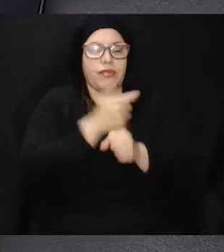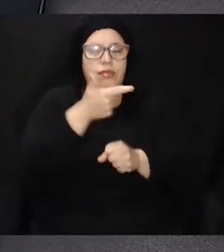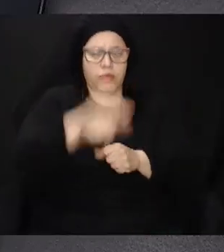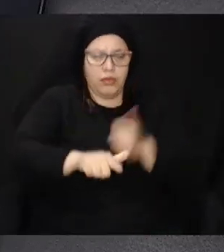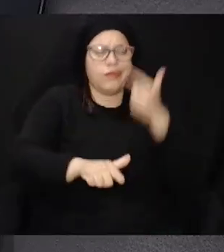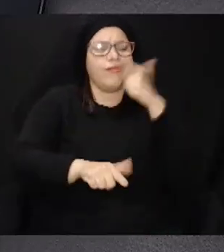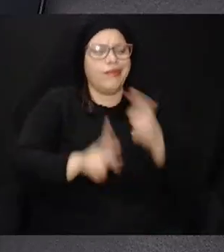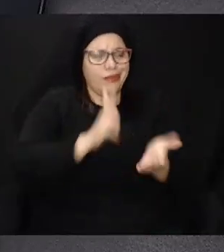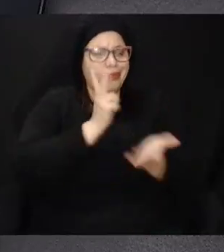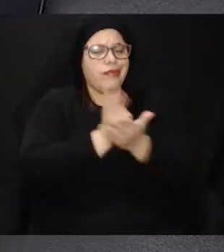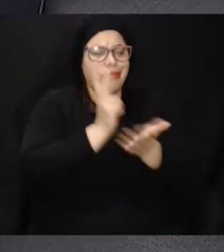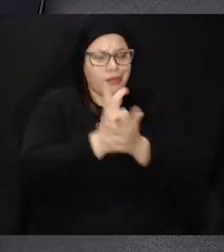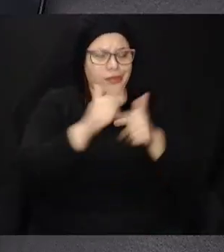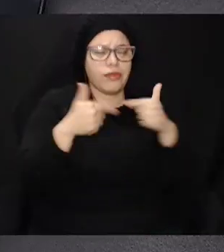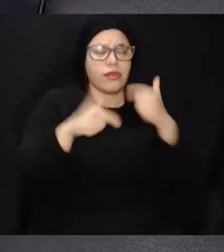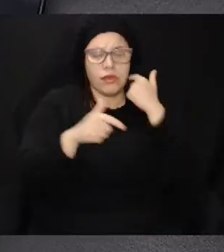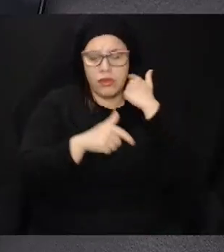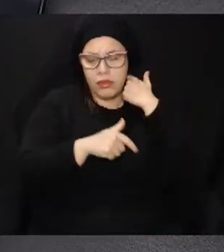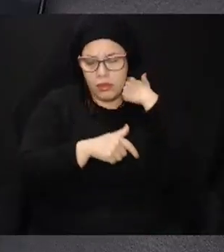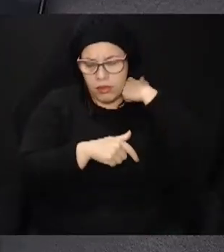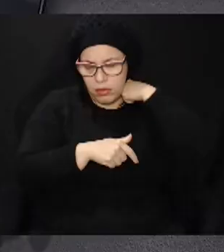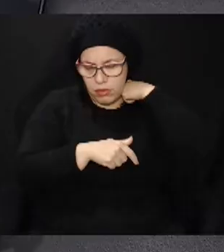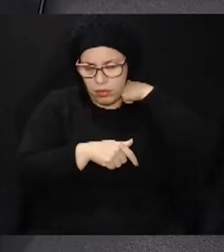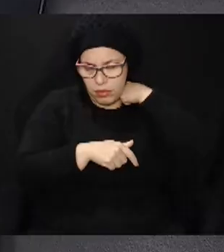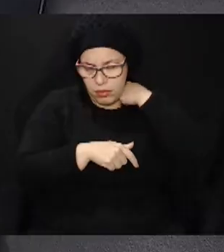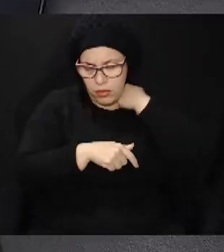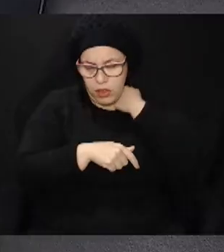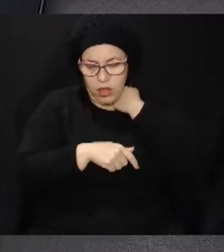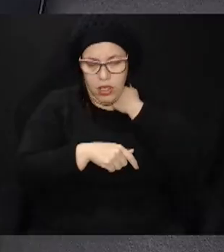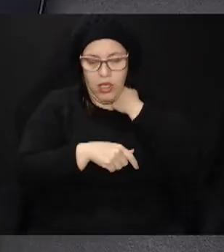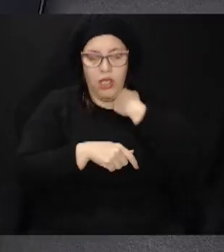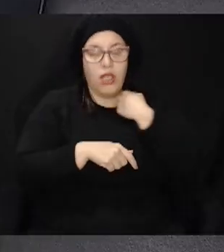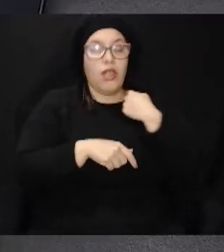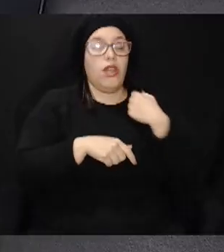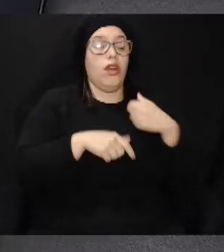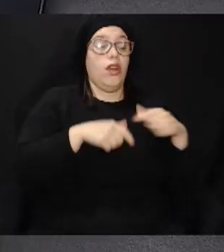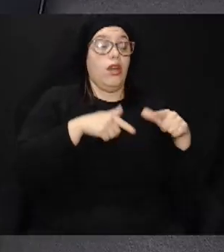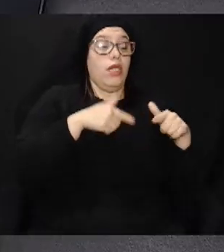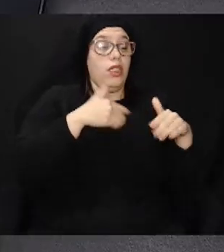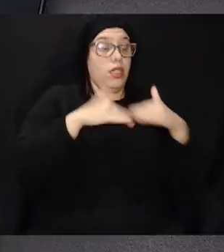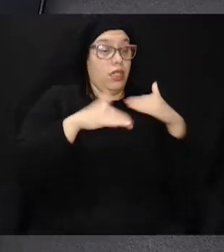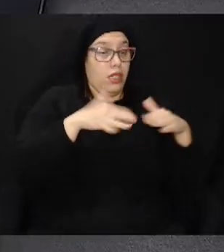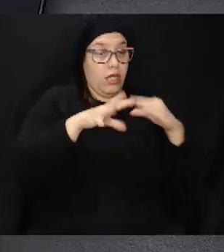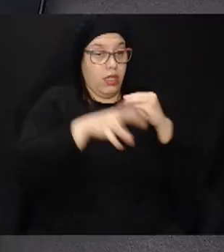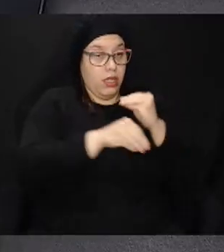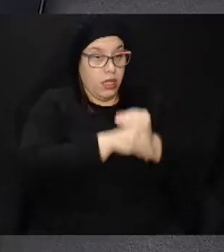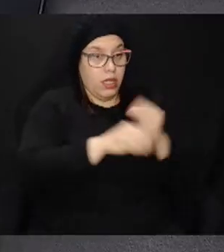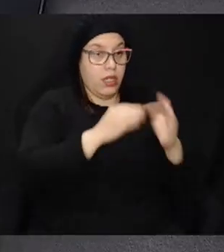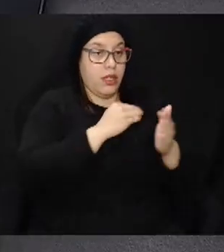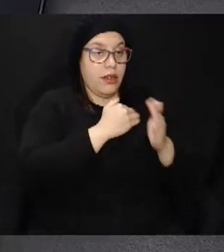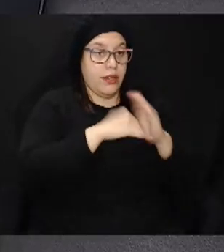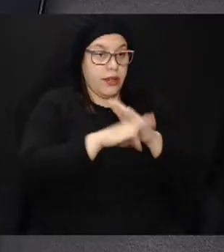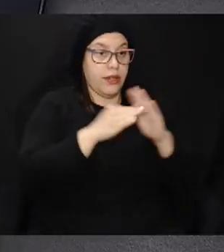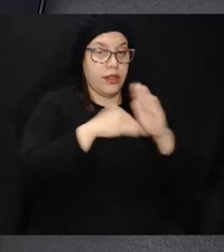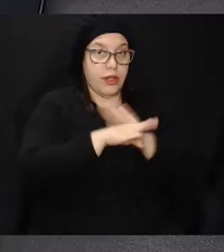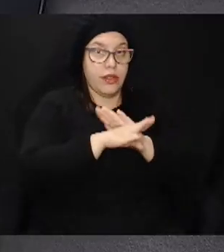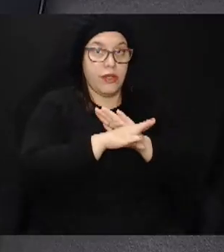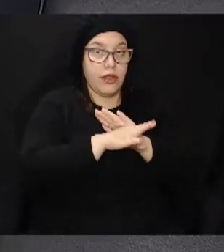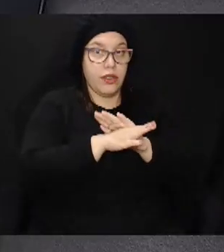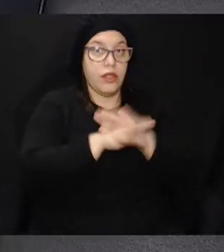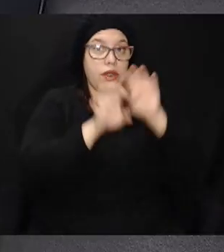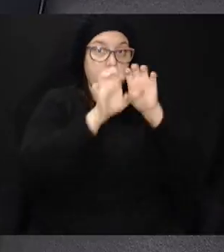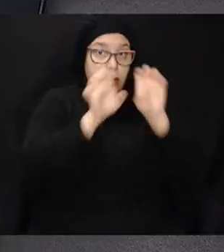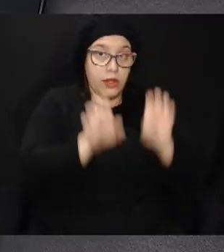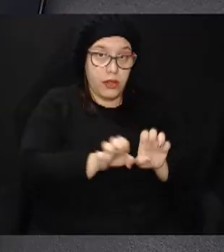trabalhando. Existiram momentos, teve momentos da emenda impositiva que nós enviamos carros, né? Estrutura para compra